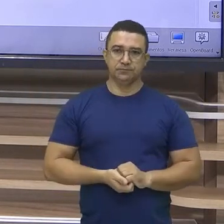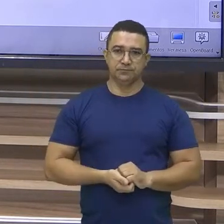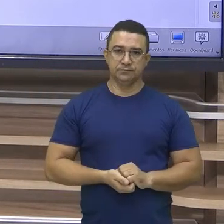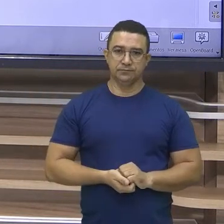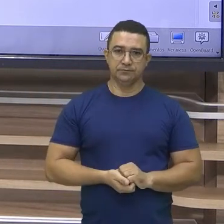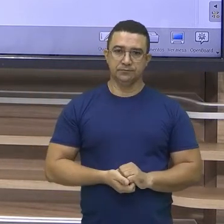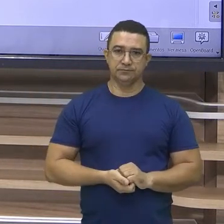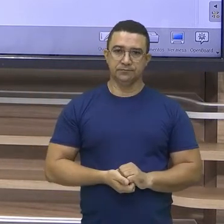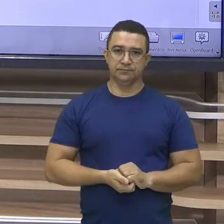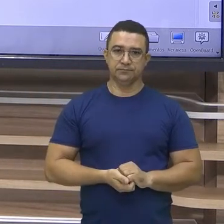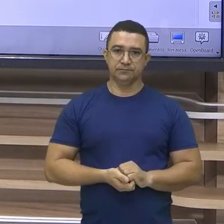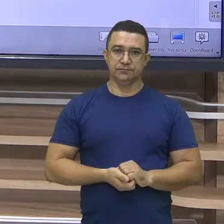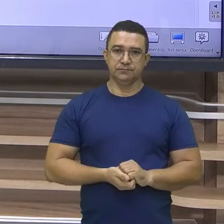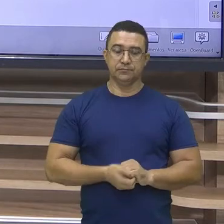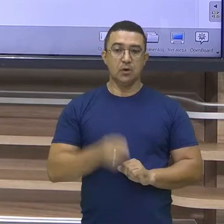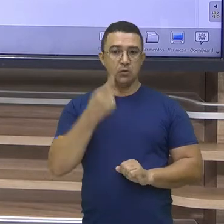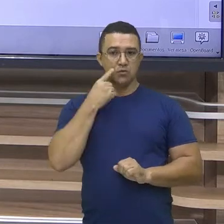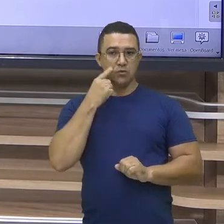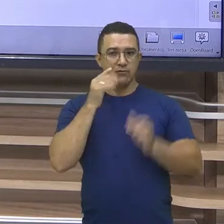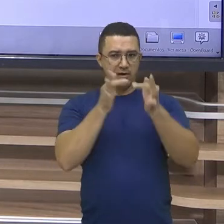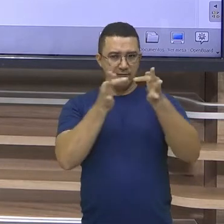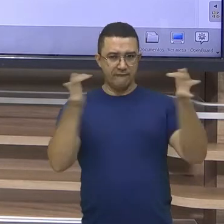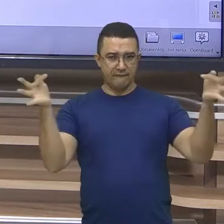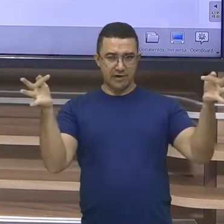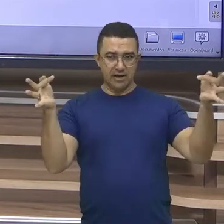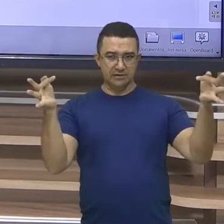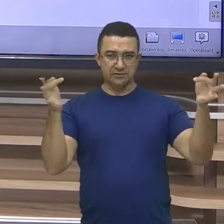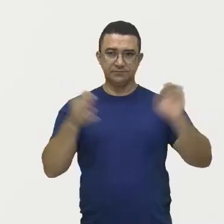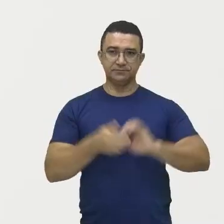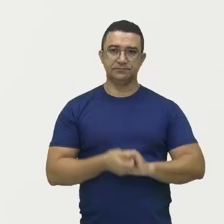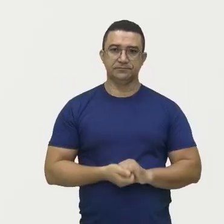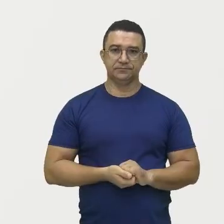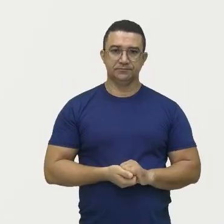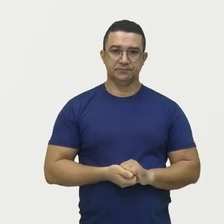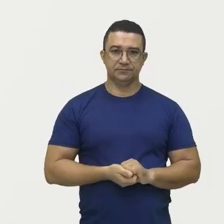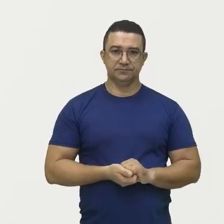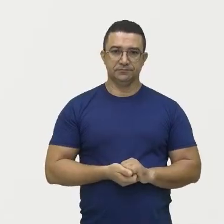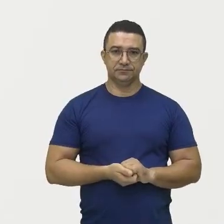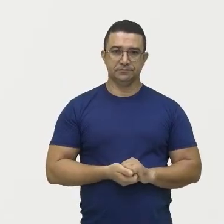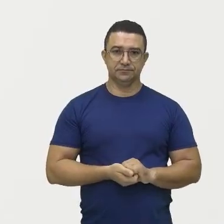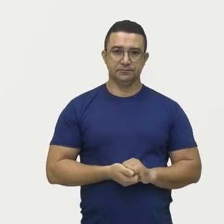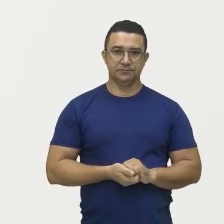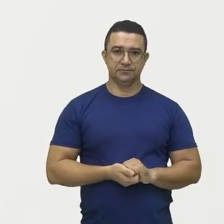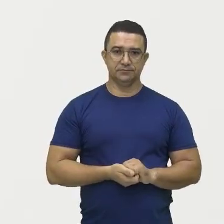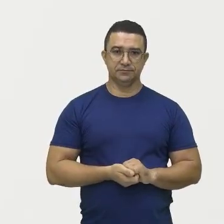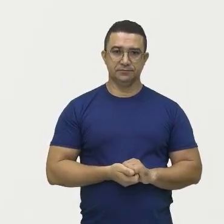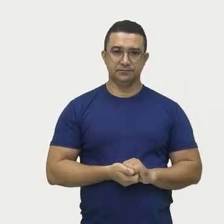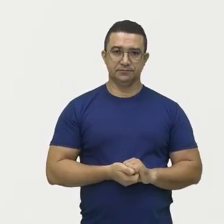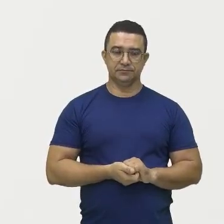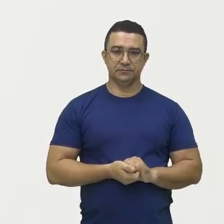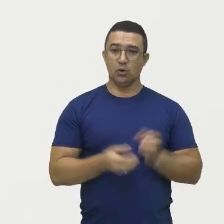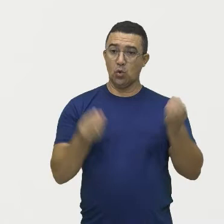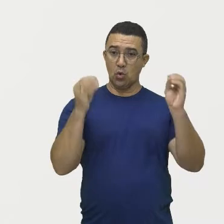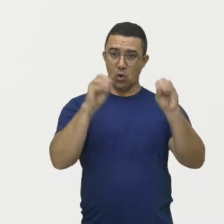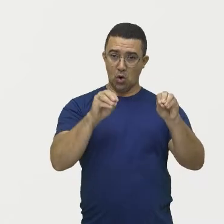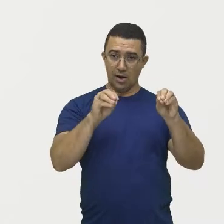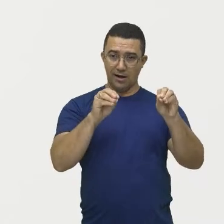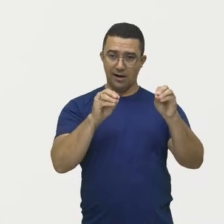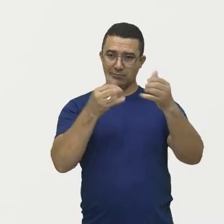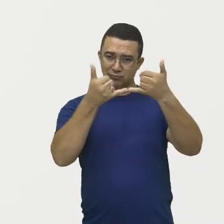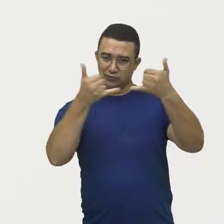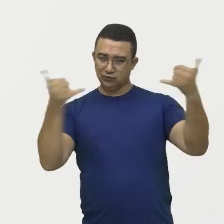nossa oração. Vamos dar uma olhadinha na nossa questão agora? Olha só, a nossa questão então deveria ser preenchida, né, a nossa